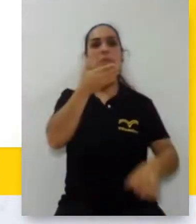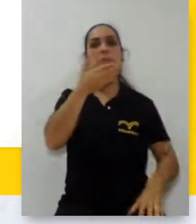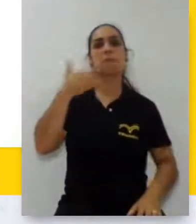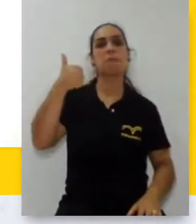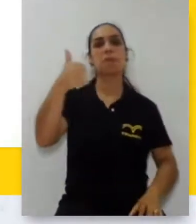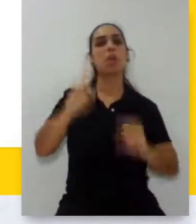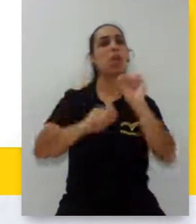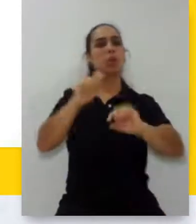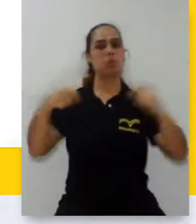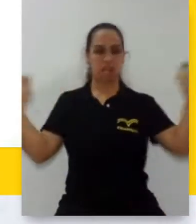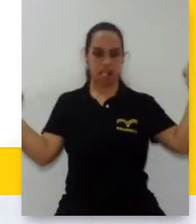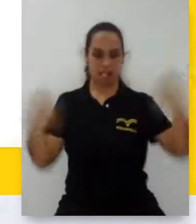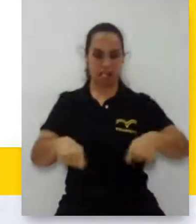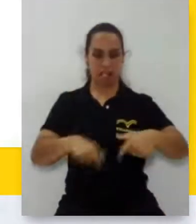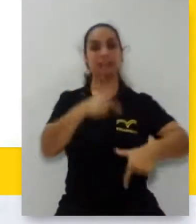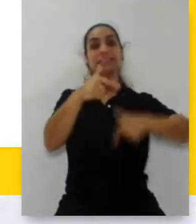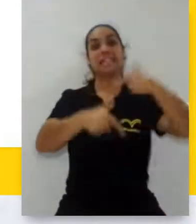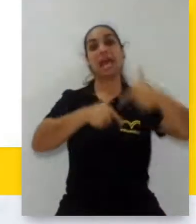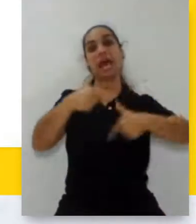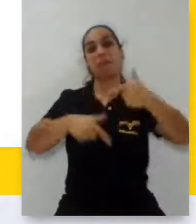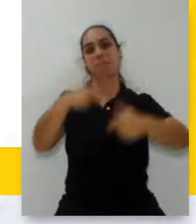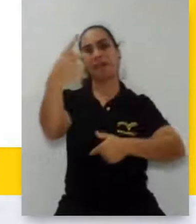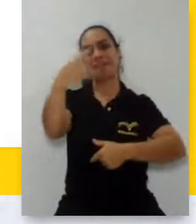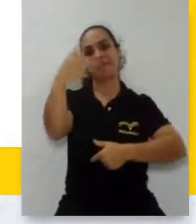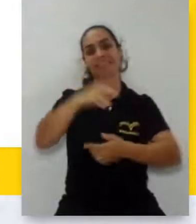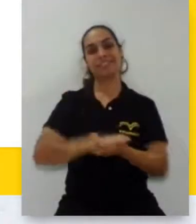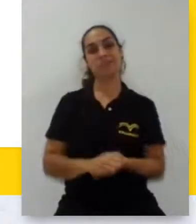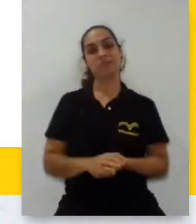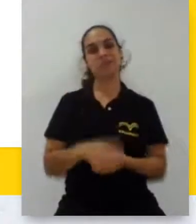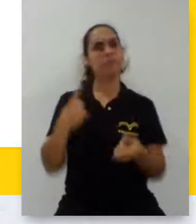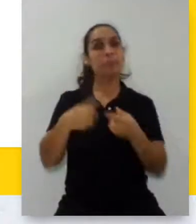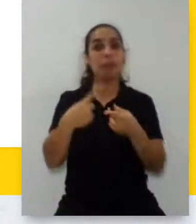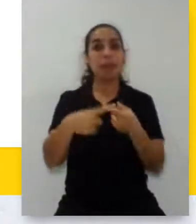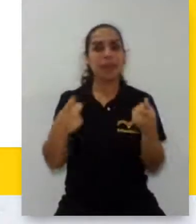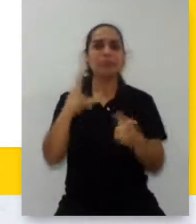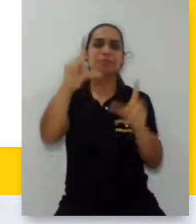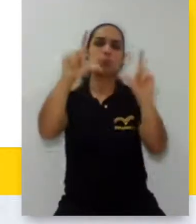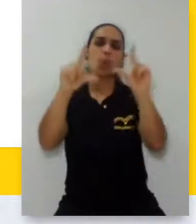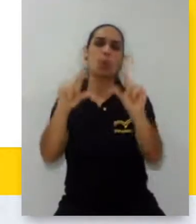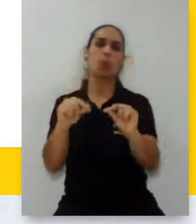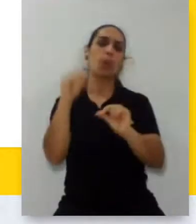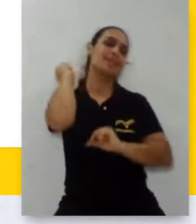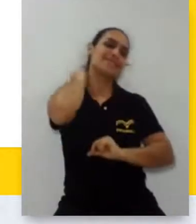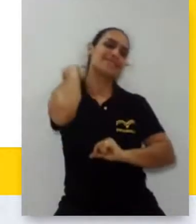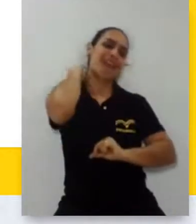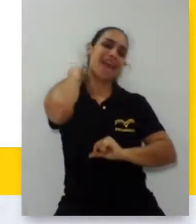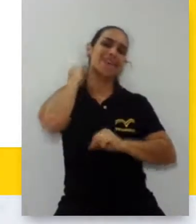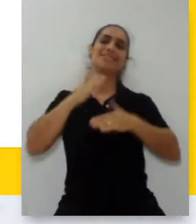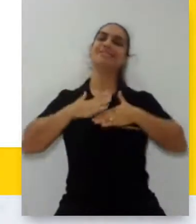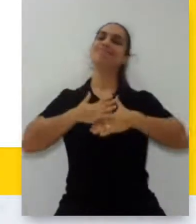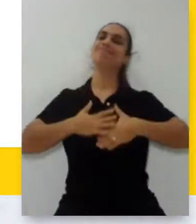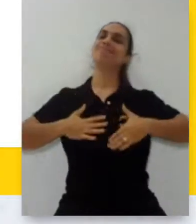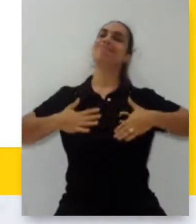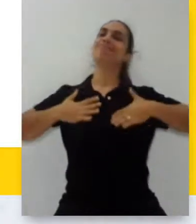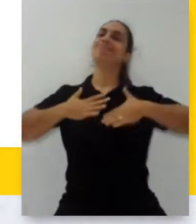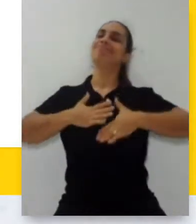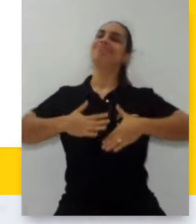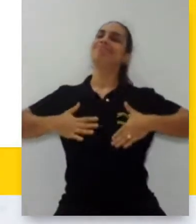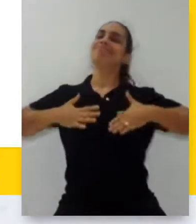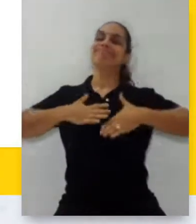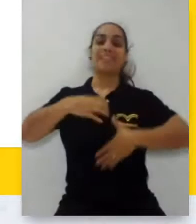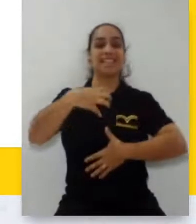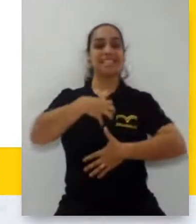trabalho. Por quê? Porque você vai ter menos estresse, você vai melhorar, vai estar com bem-estar, você vai poder reter